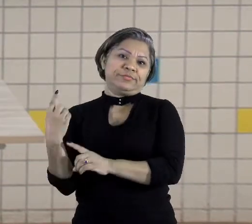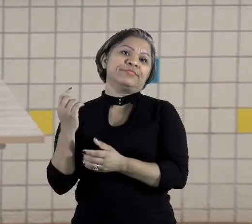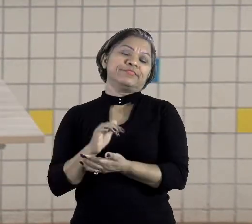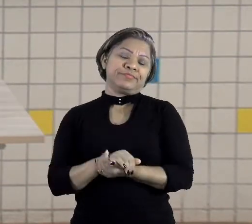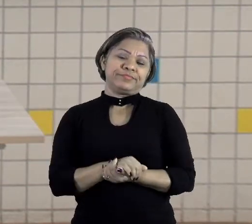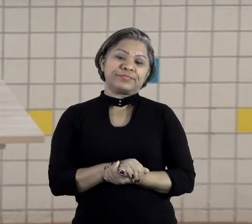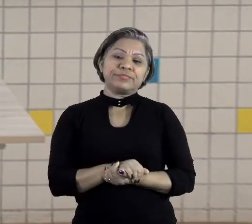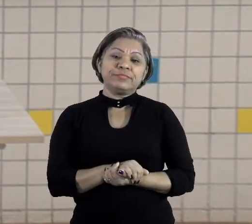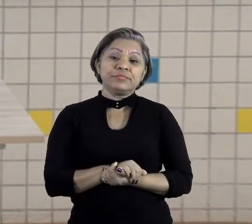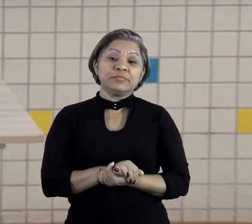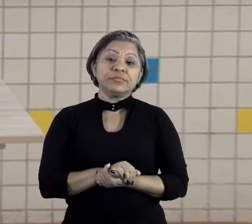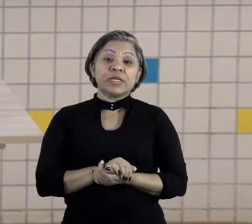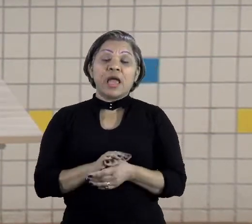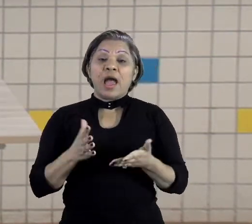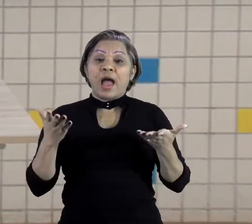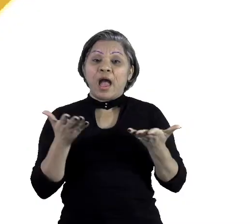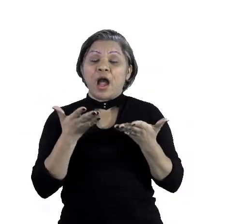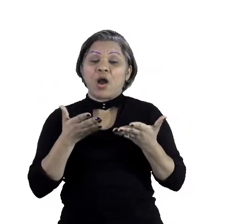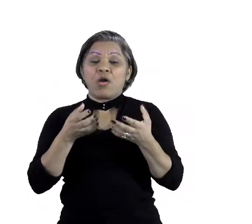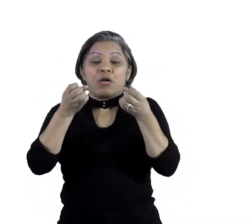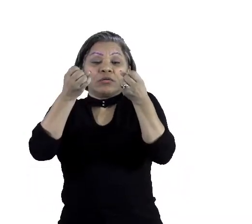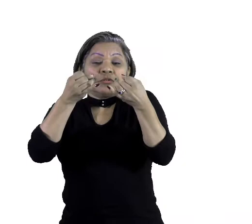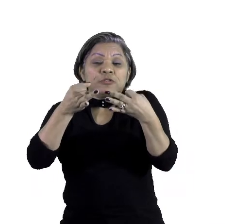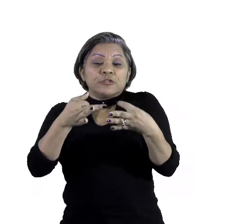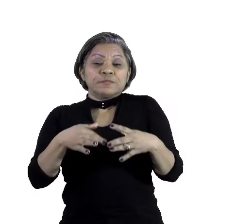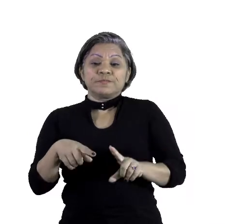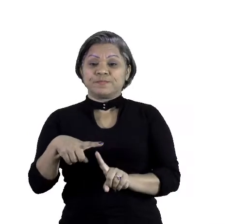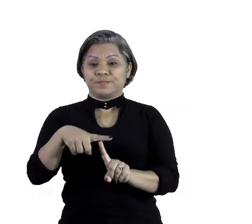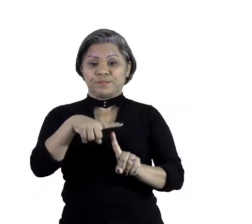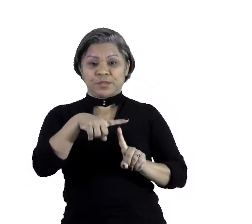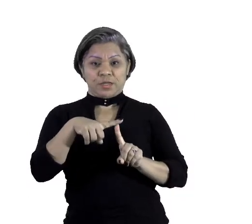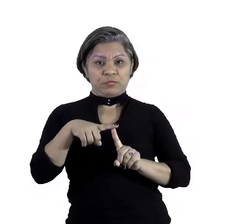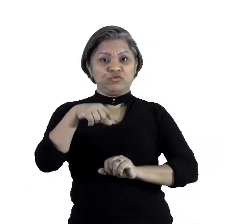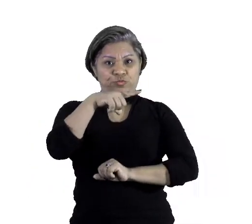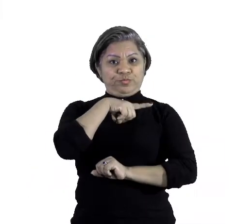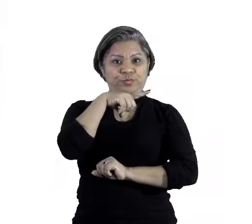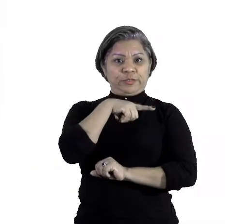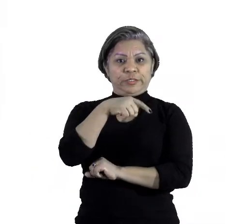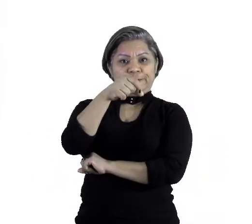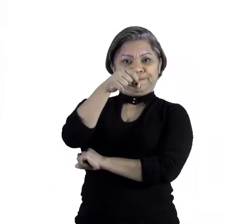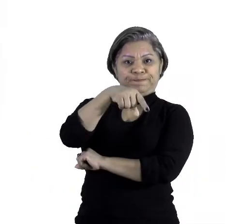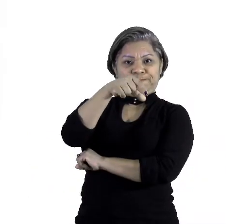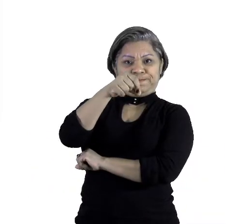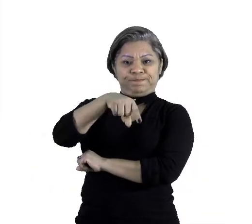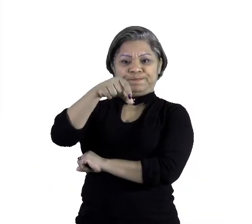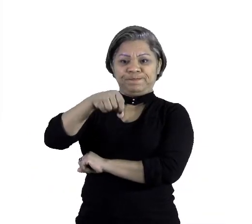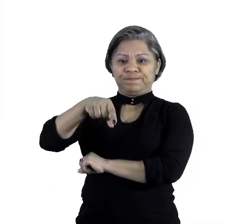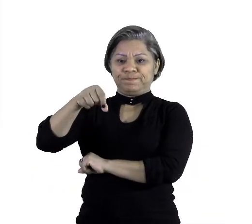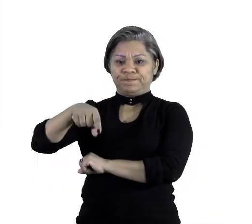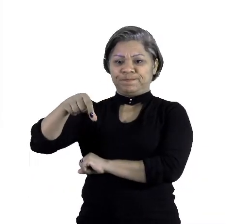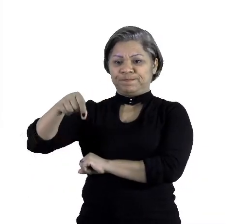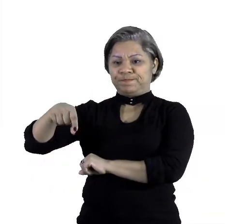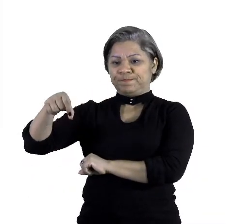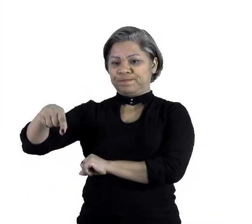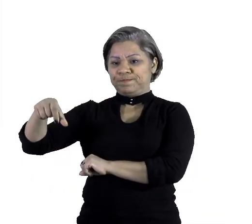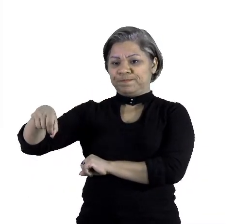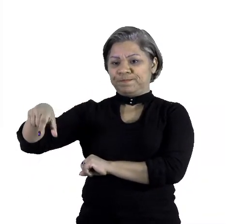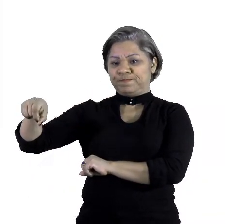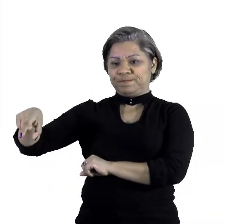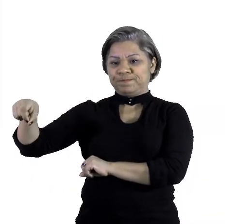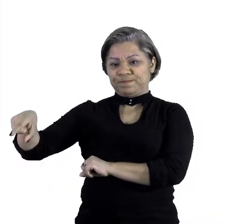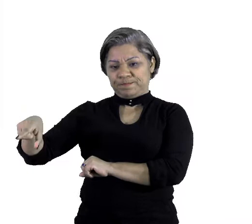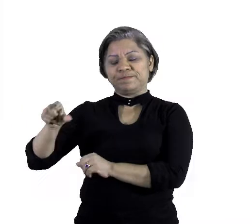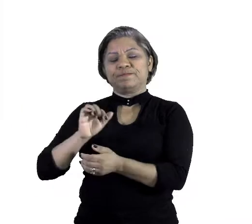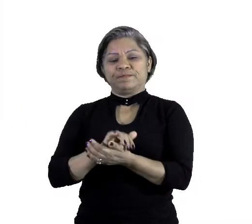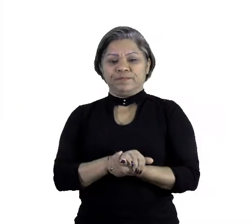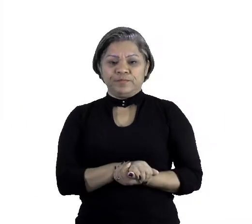explicar os tipos de irrigação. Existe o gotejamento, né, que a água é aplicada na superfície do